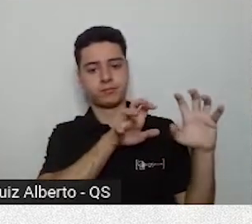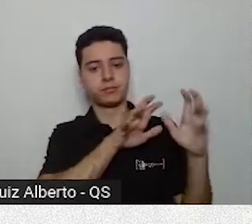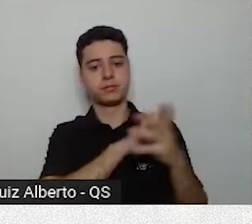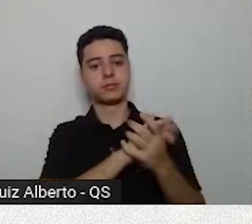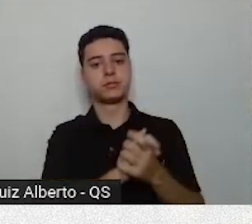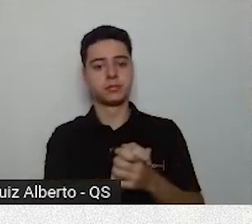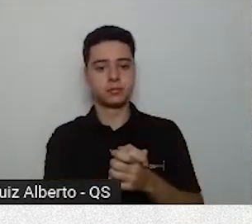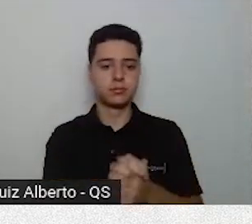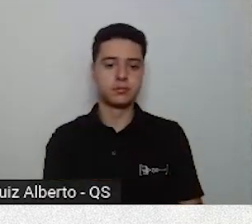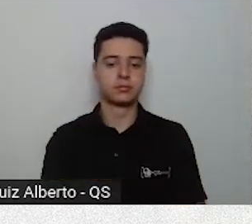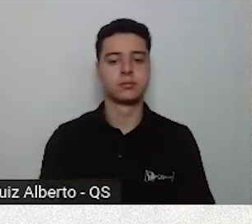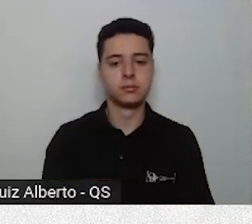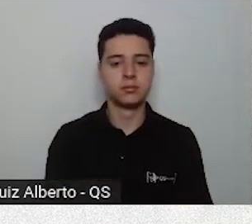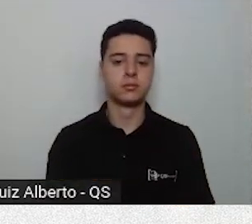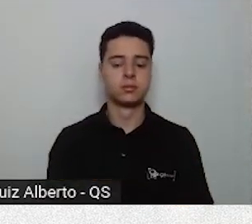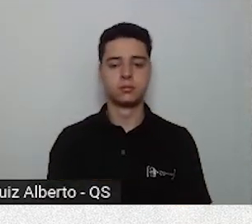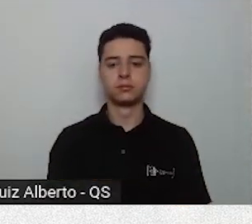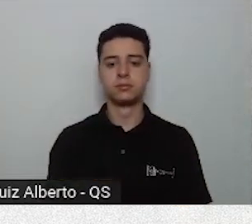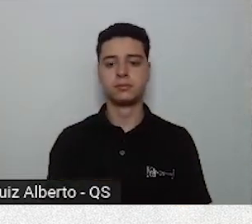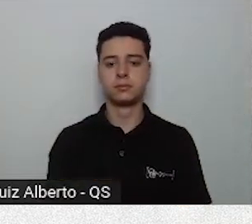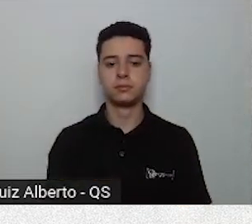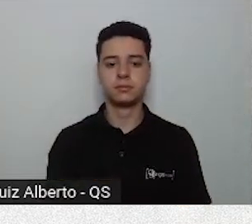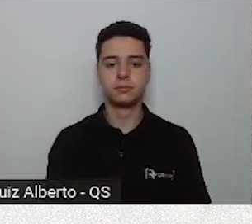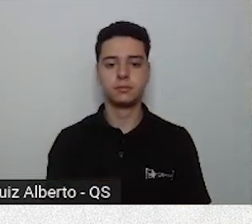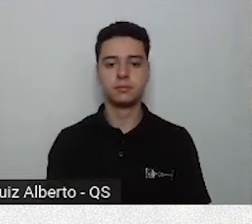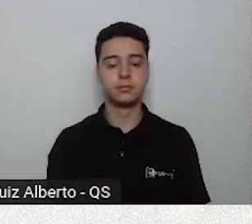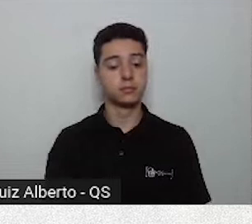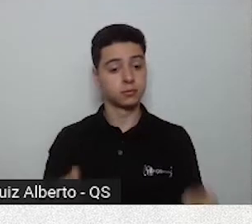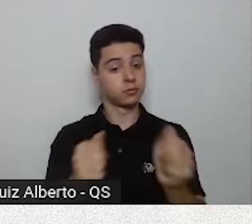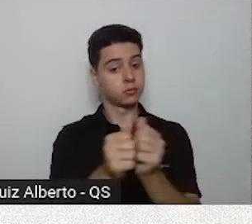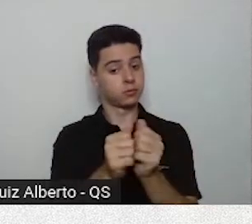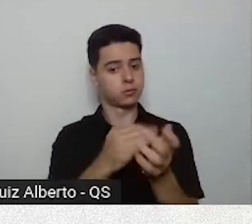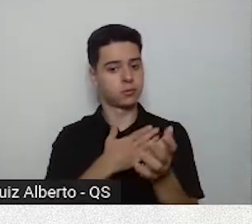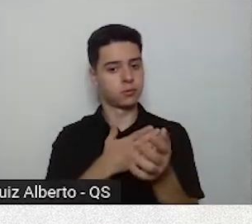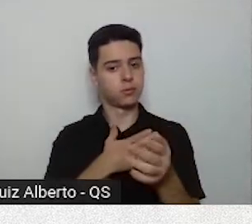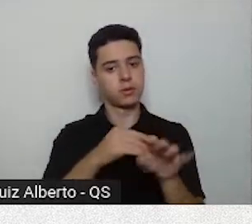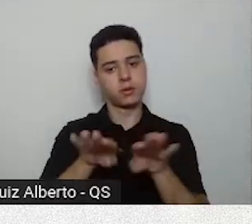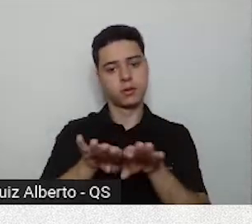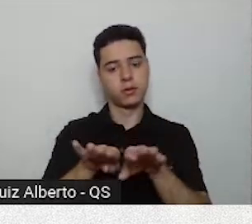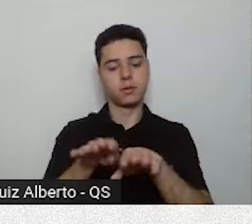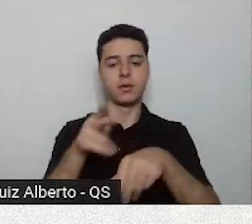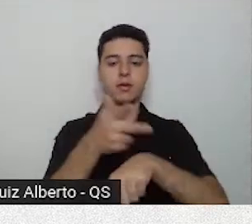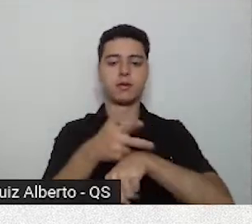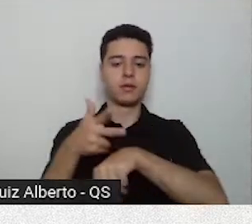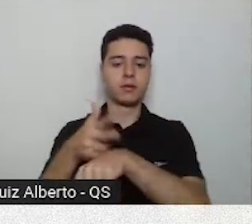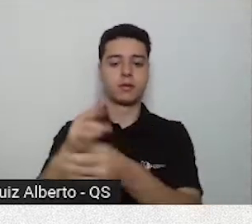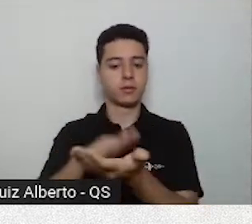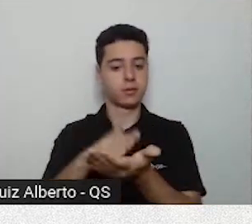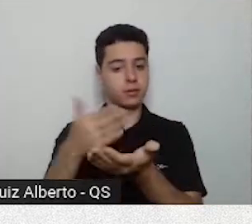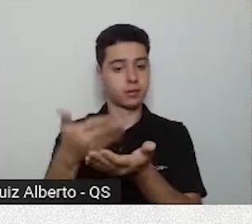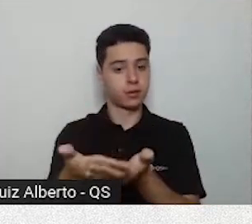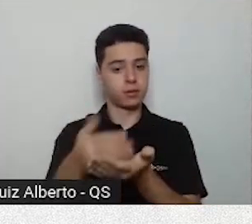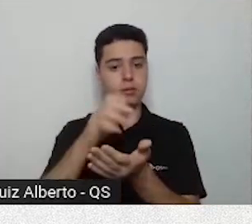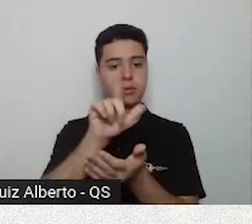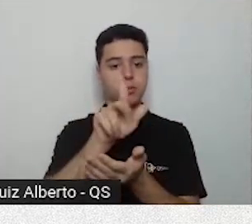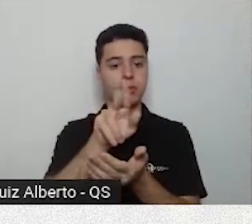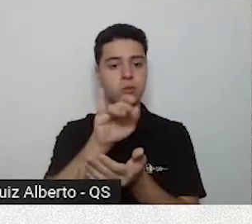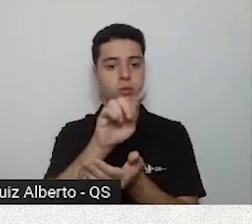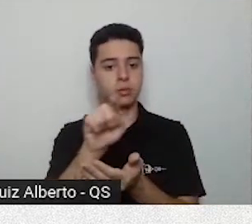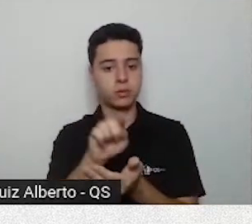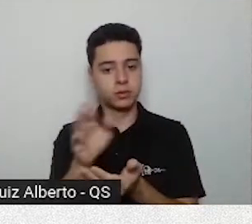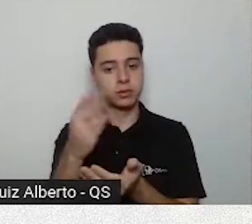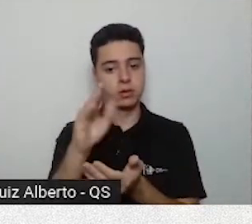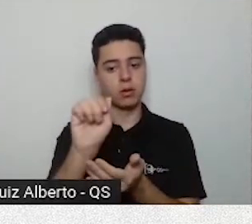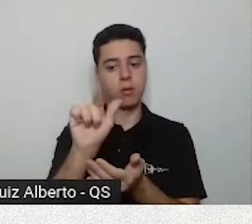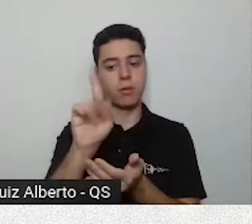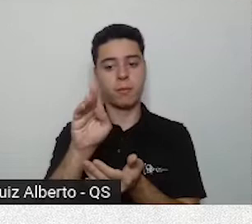está desfocado. Me acompanha nesse vídeo o intérprete de Libras, Luiz Alberto. Ele é